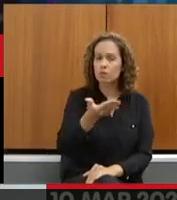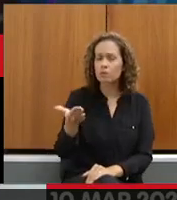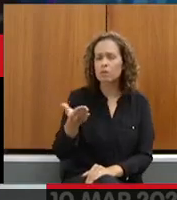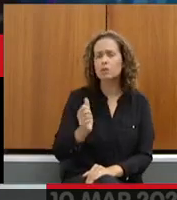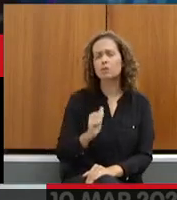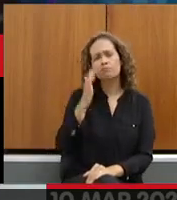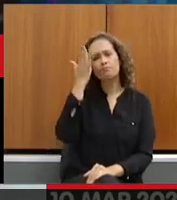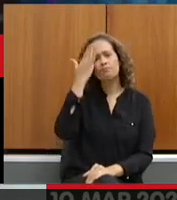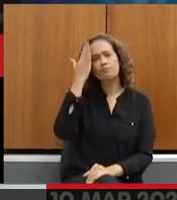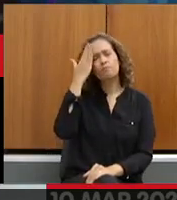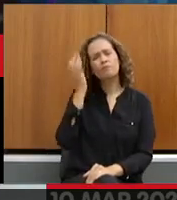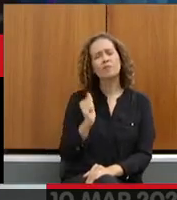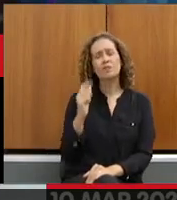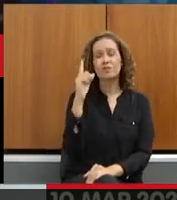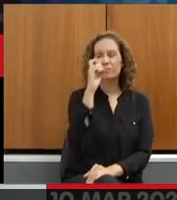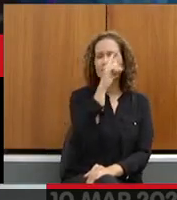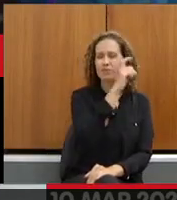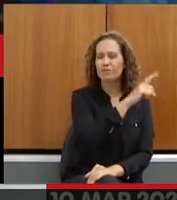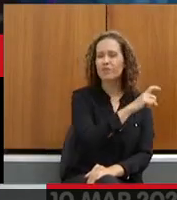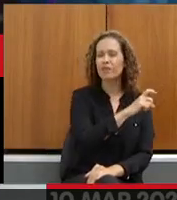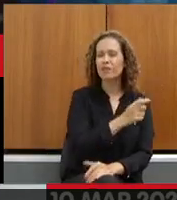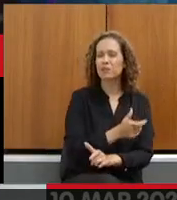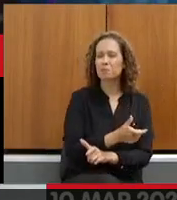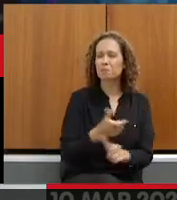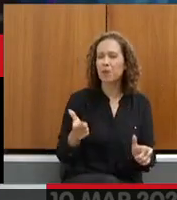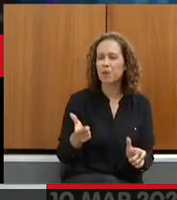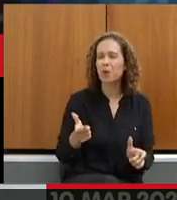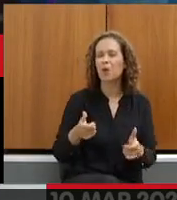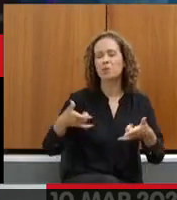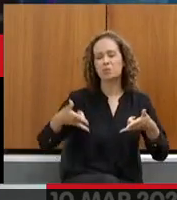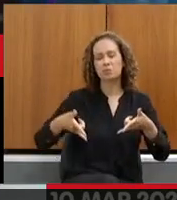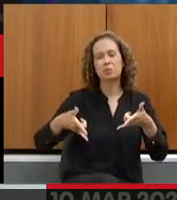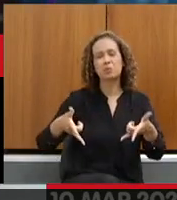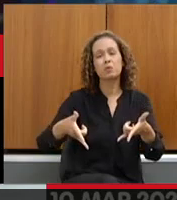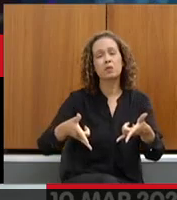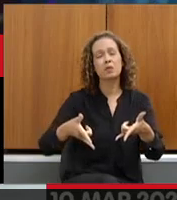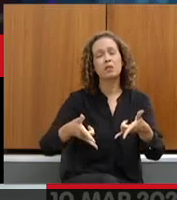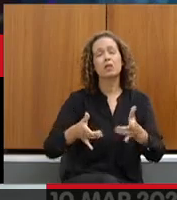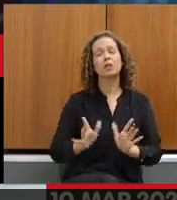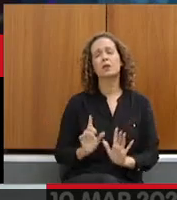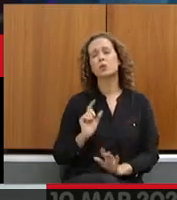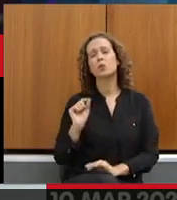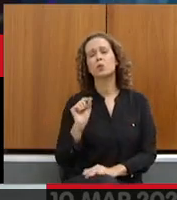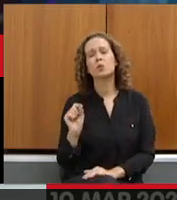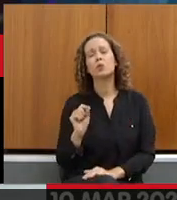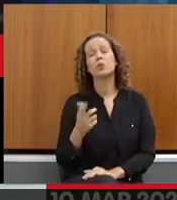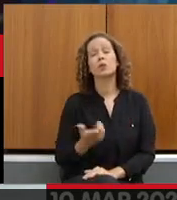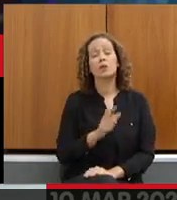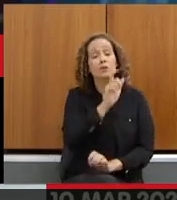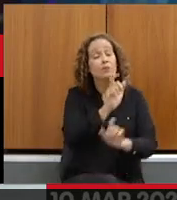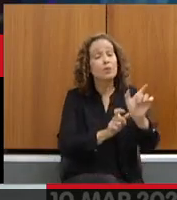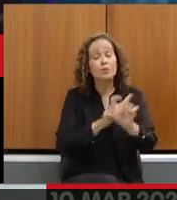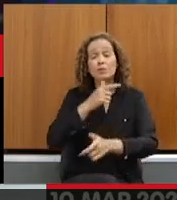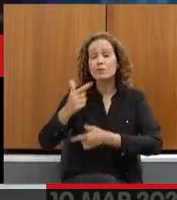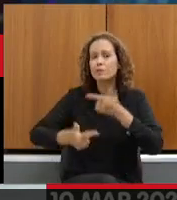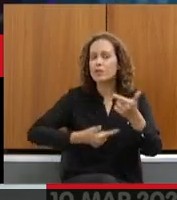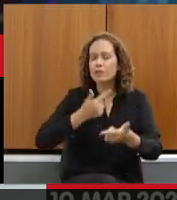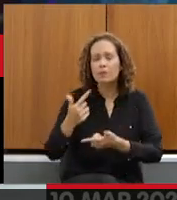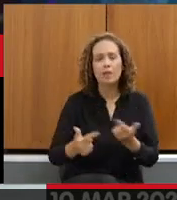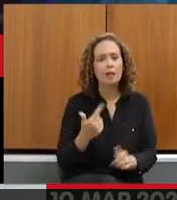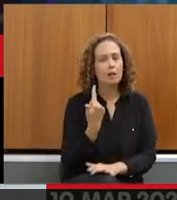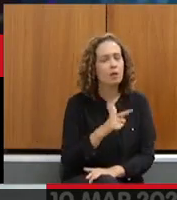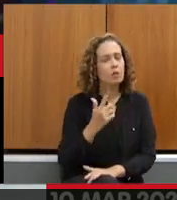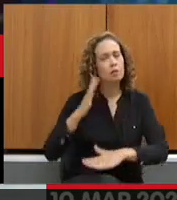tem uma ideia é que a maior dificuldade que nós temos no sentido de ampliação de leite de uma forma regular é recurso humano não há mais